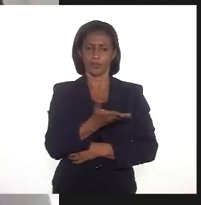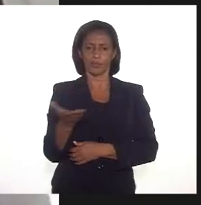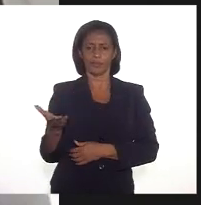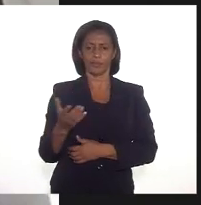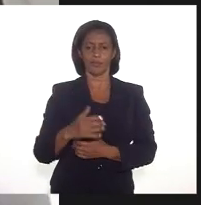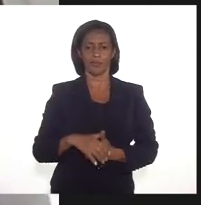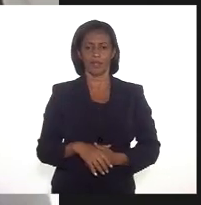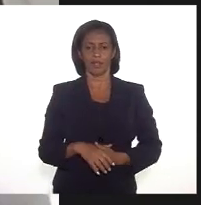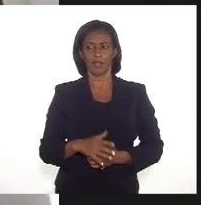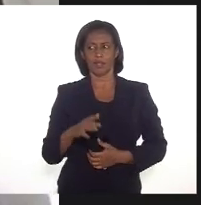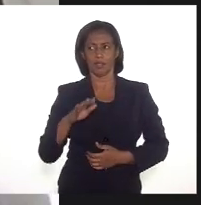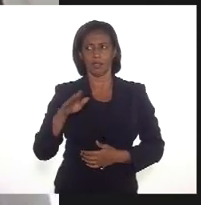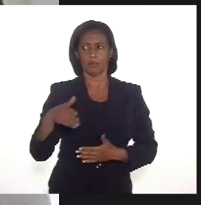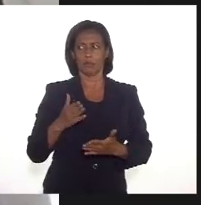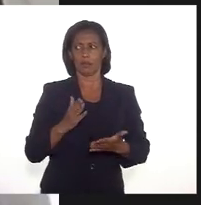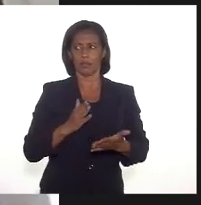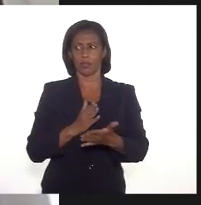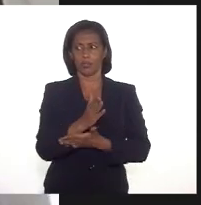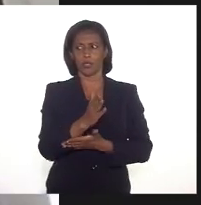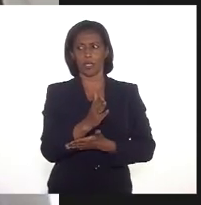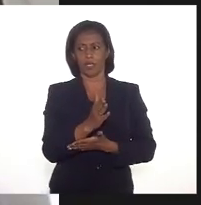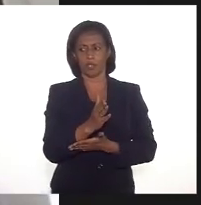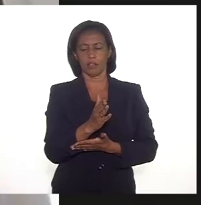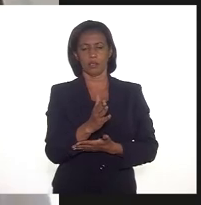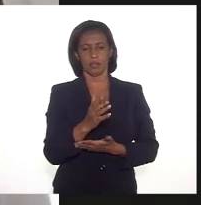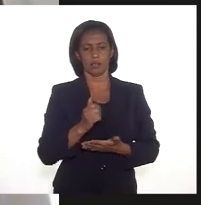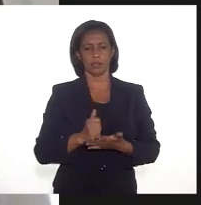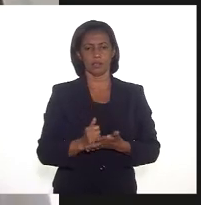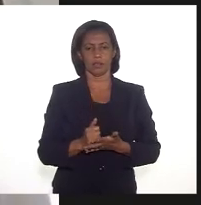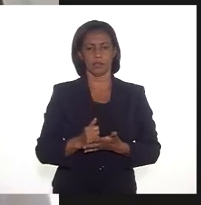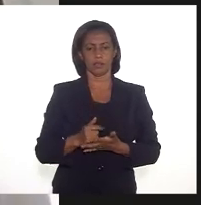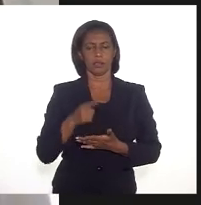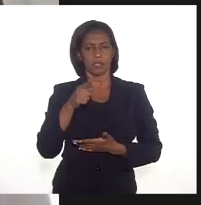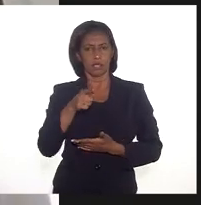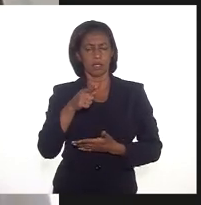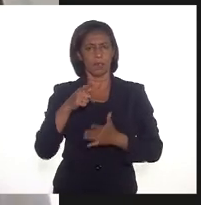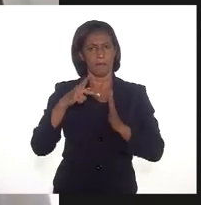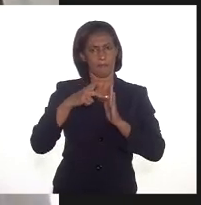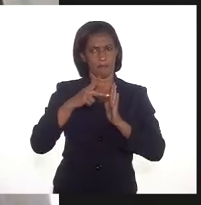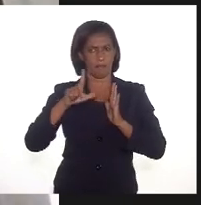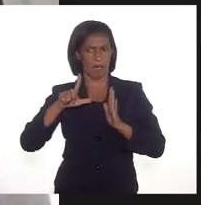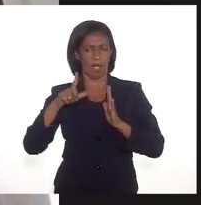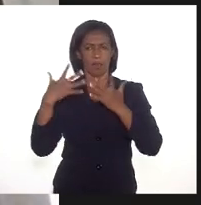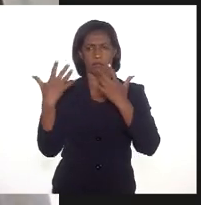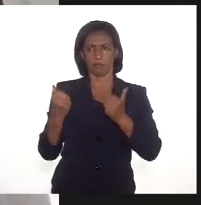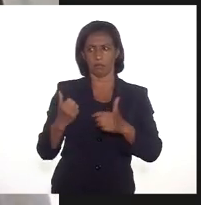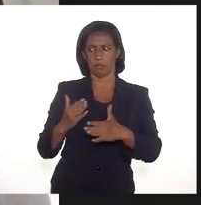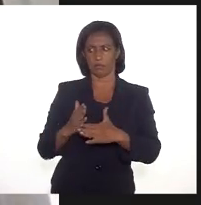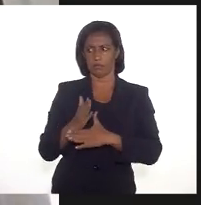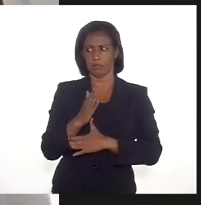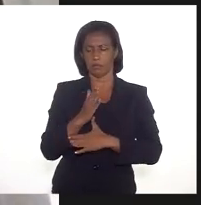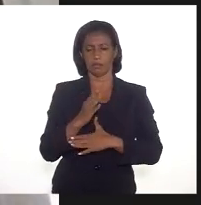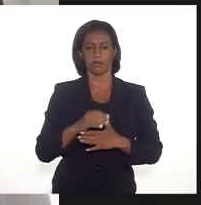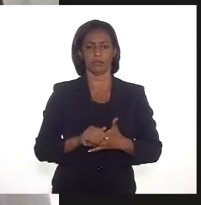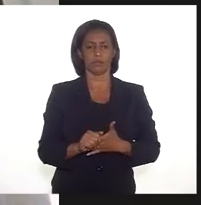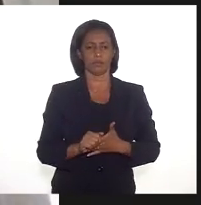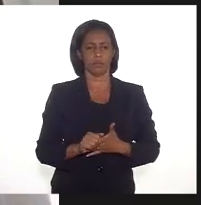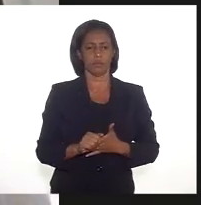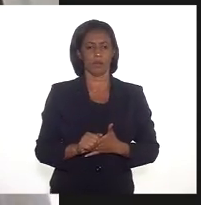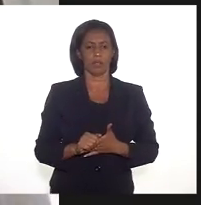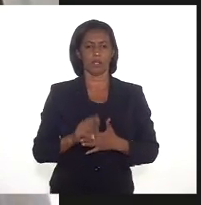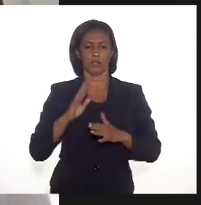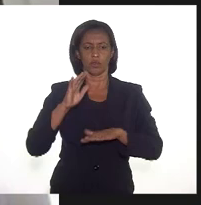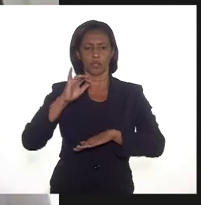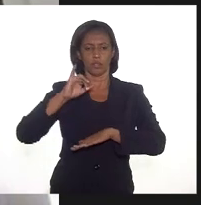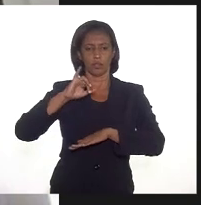deputadas que aprovaram esse PL, de suma importância para o desenvolvimento econômico do Estado do Rio de